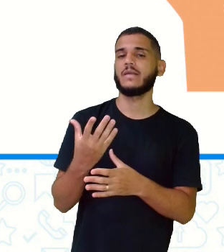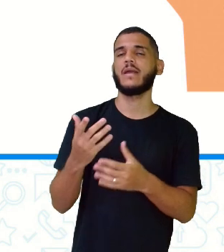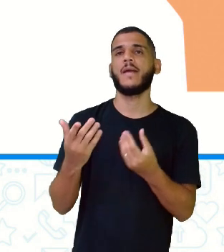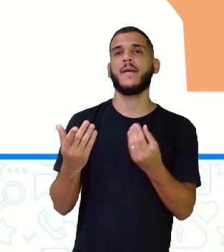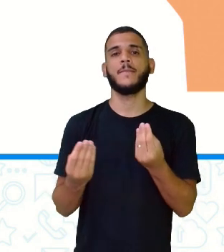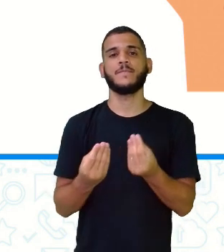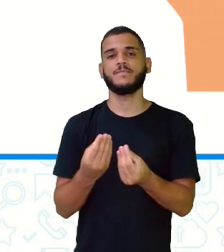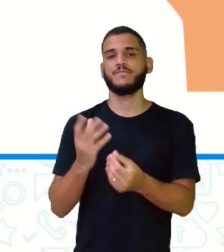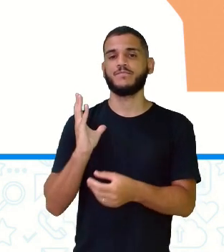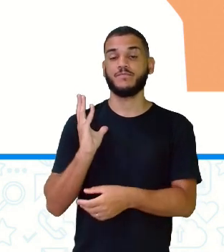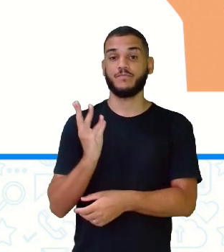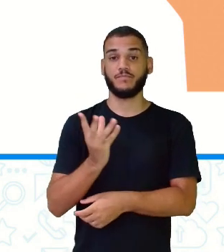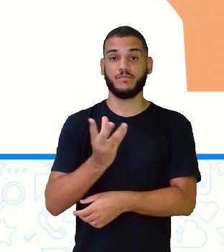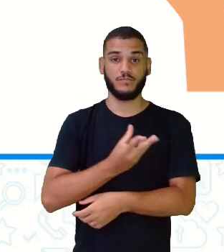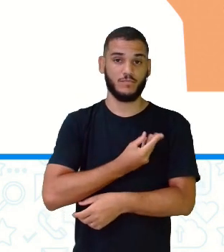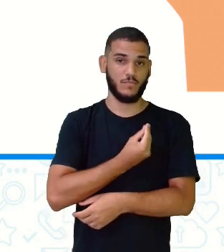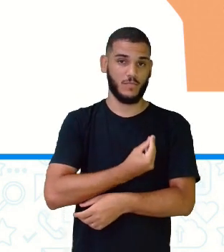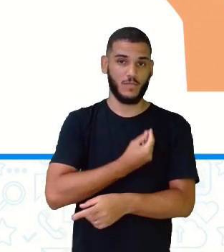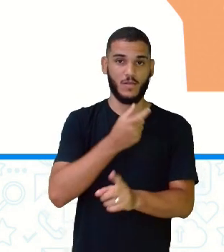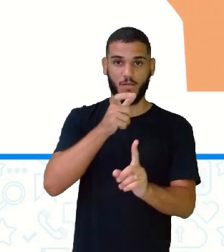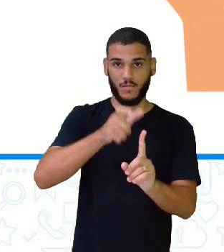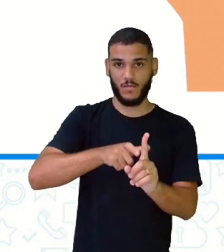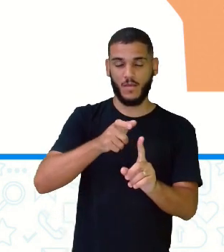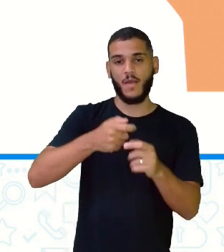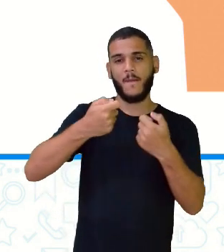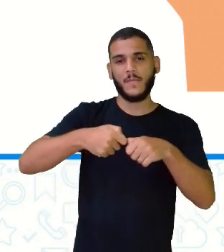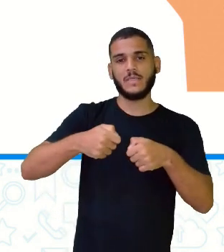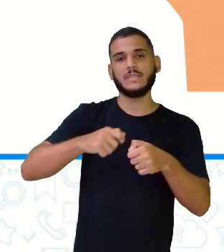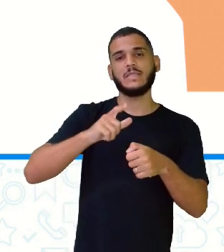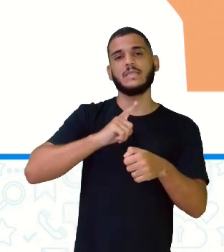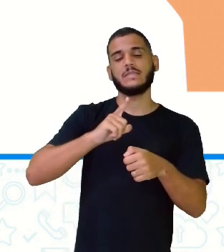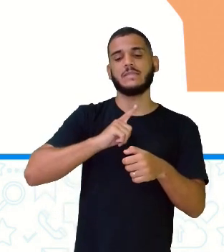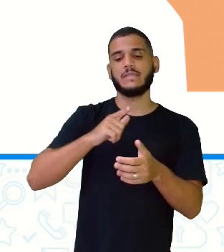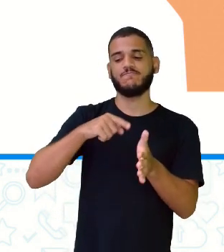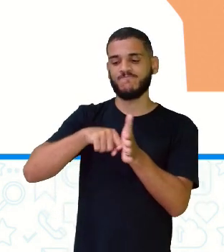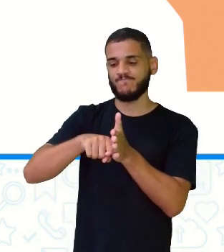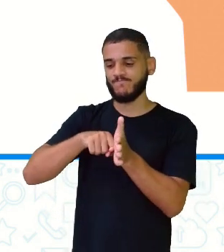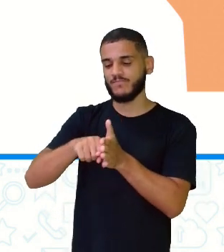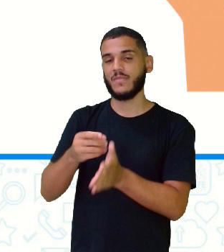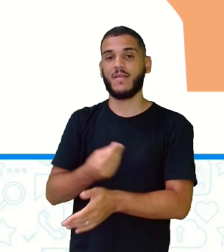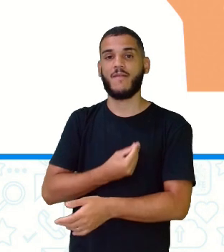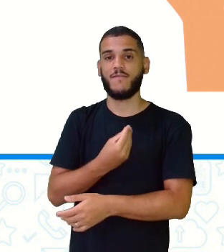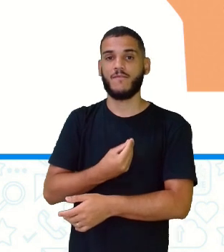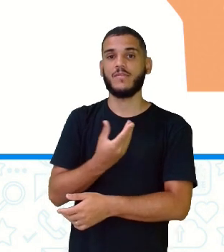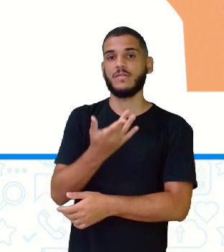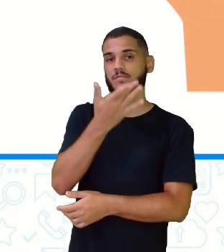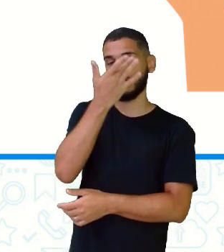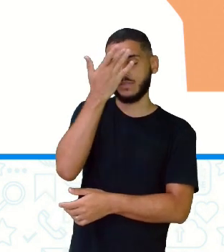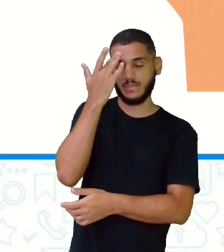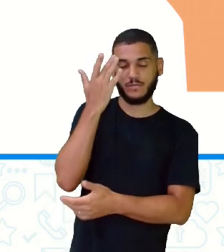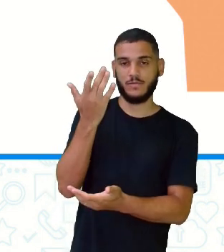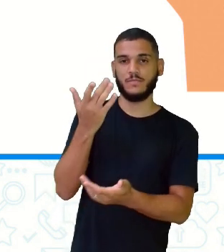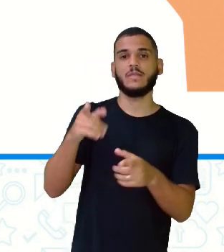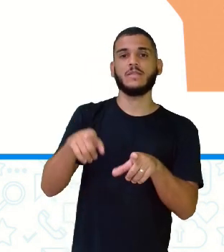uma biografia, é necessário pesquisar sobre a vida da pessoa e, se